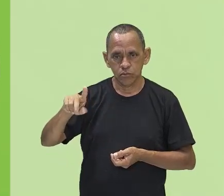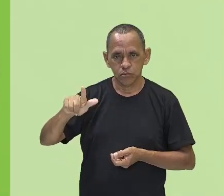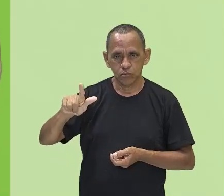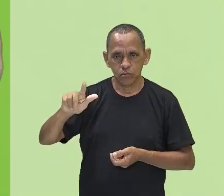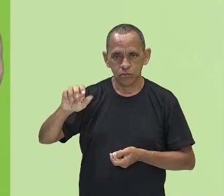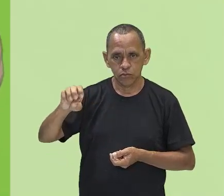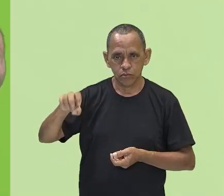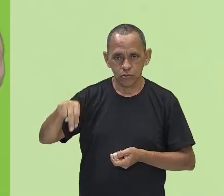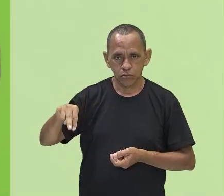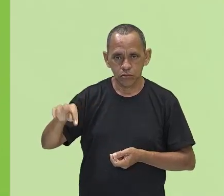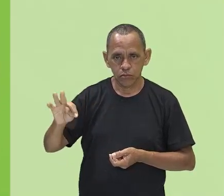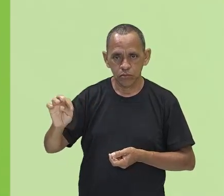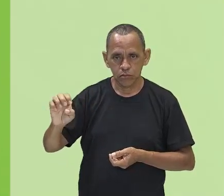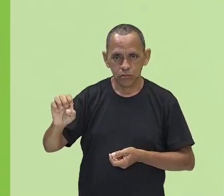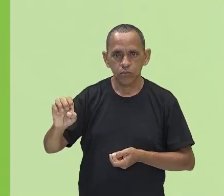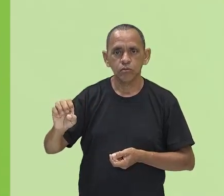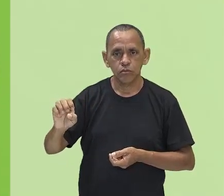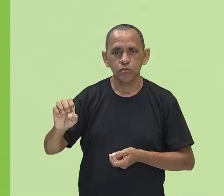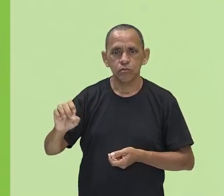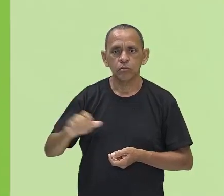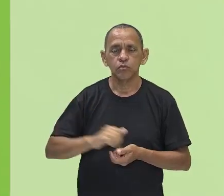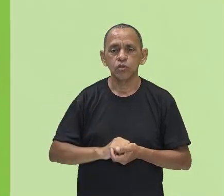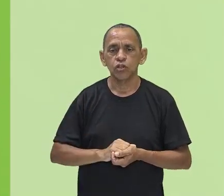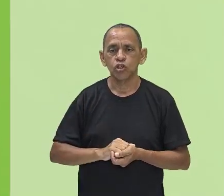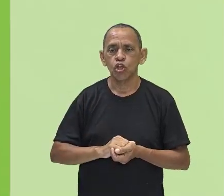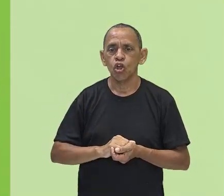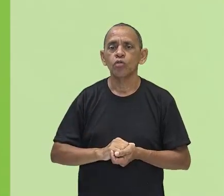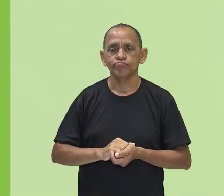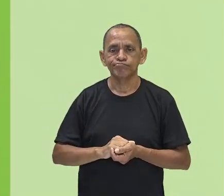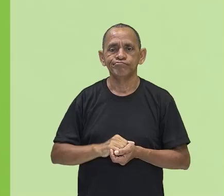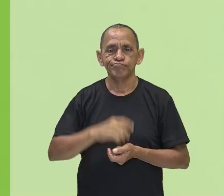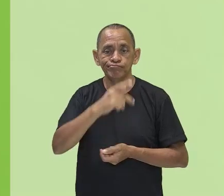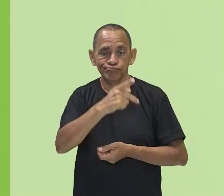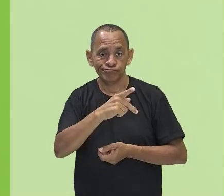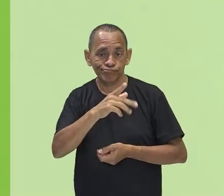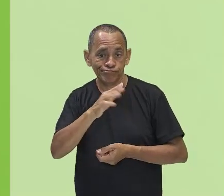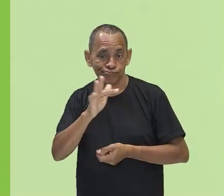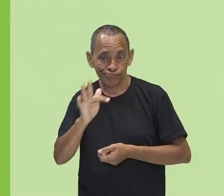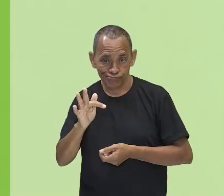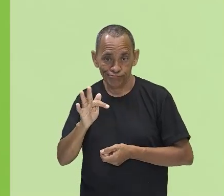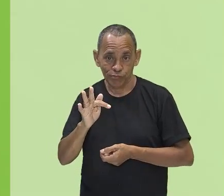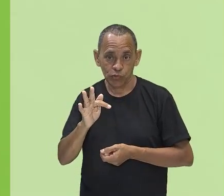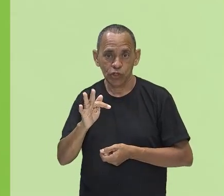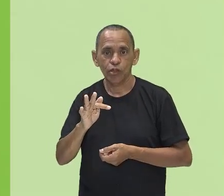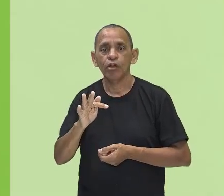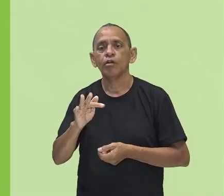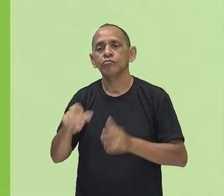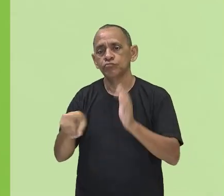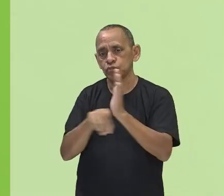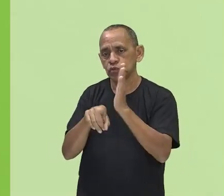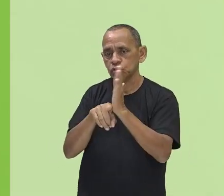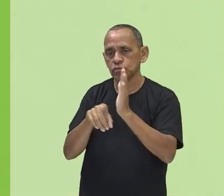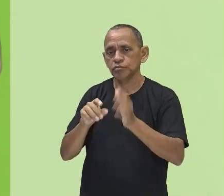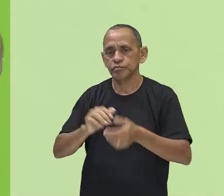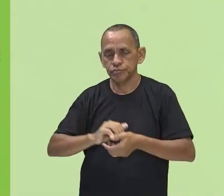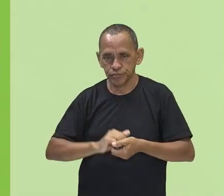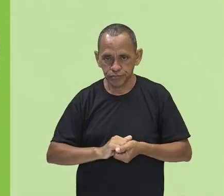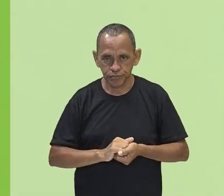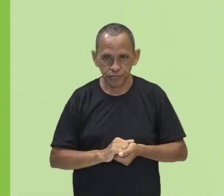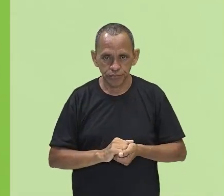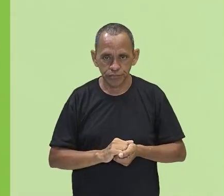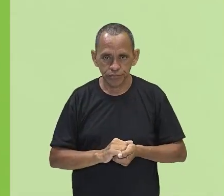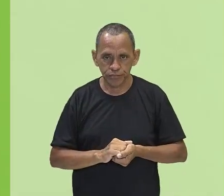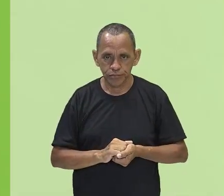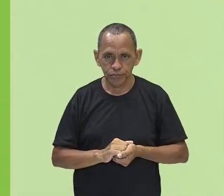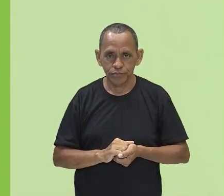potência focal também ficasse negativa. Por isso que nós chamamos a lente divergente de lente negativa. Bom,